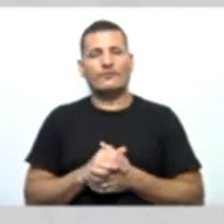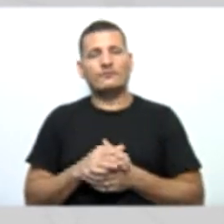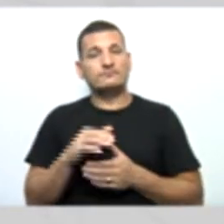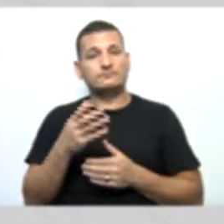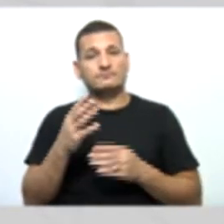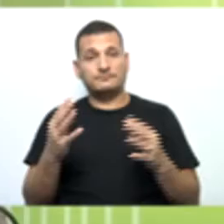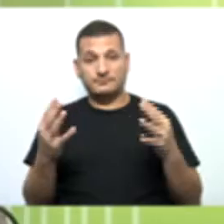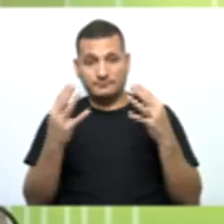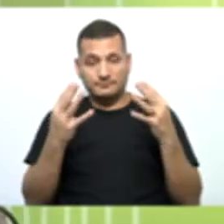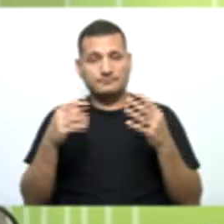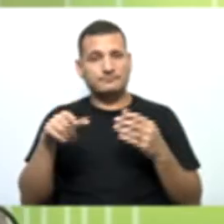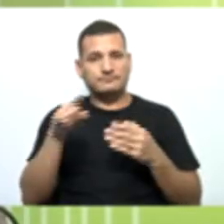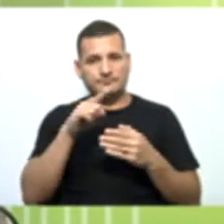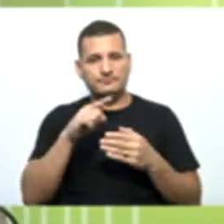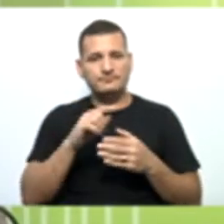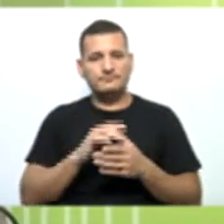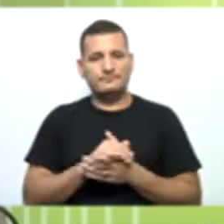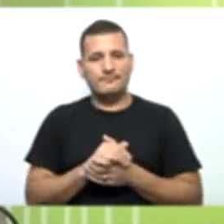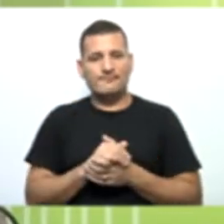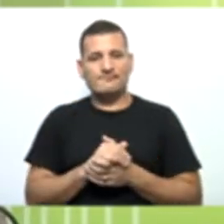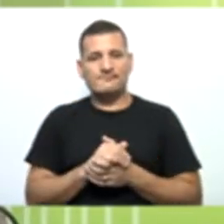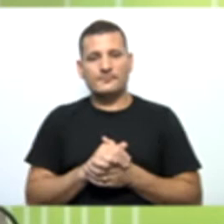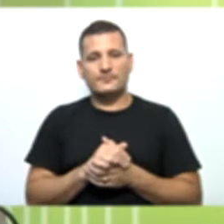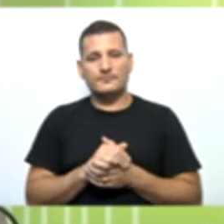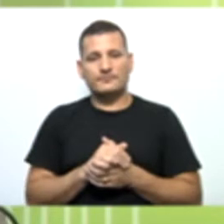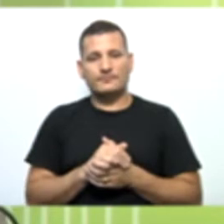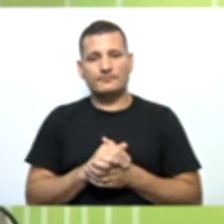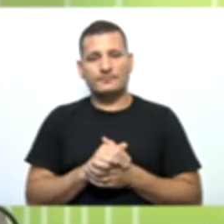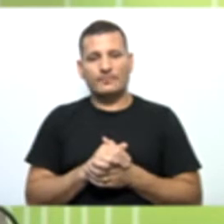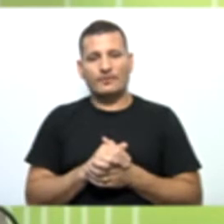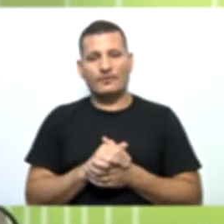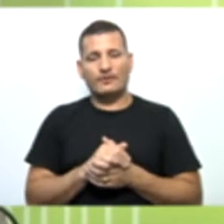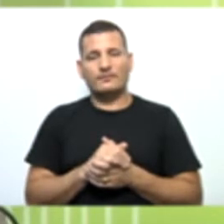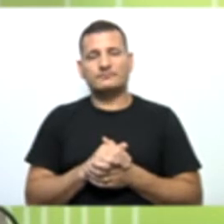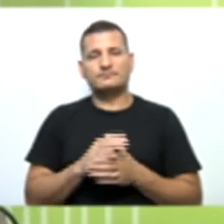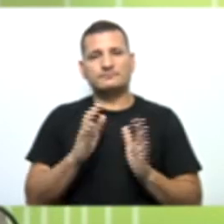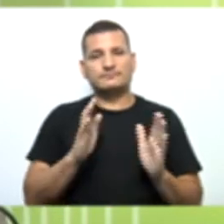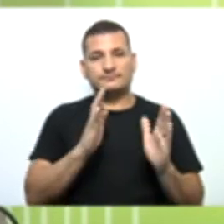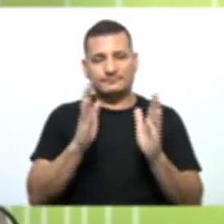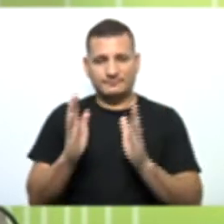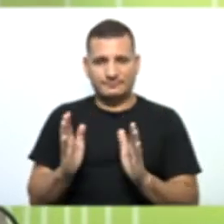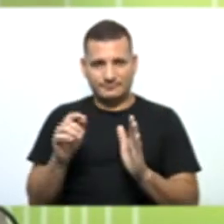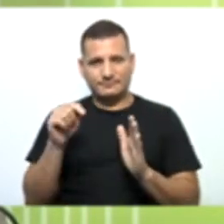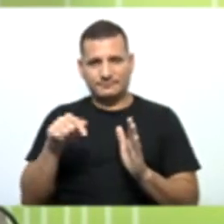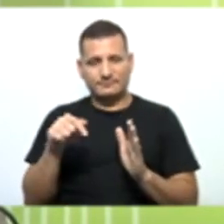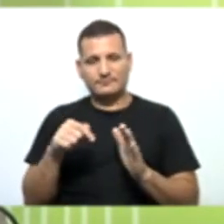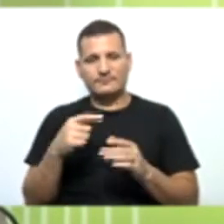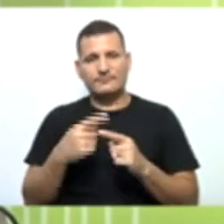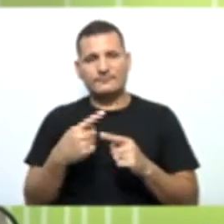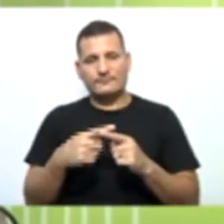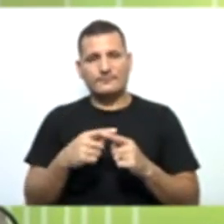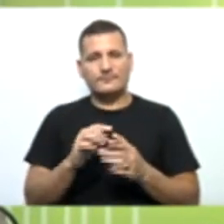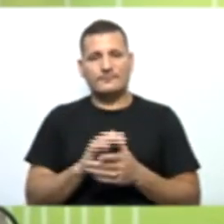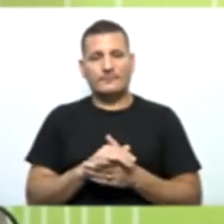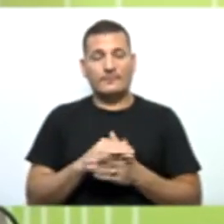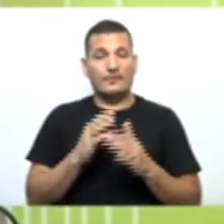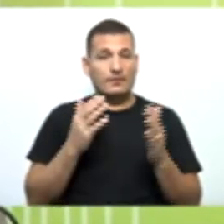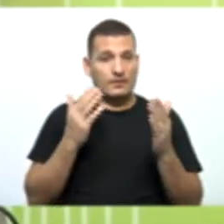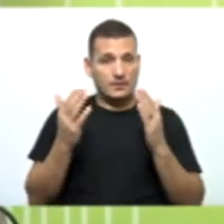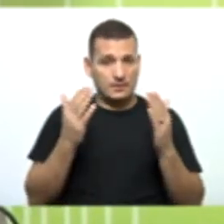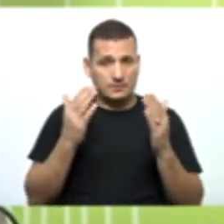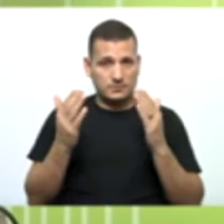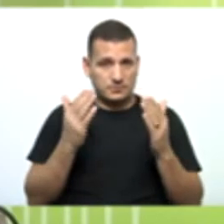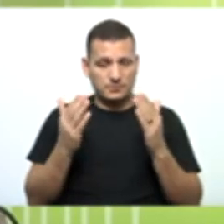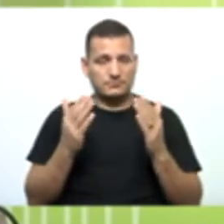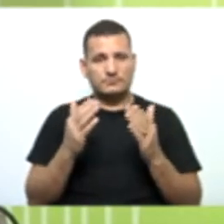atenção para vocês aqui, ó. Vem aqui comigo, ó. Eu chamo a atenção nessa fase porque o analista, que vocês já